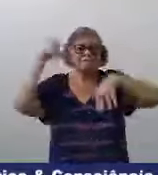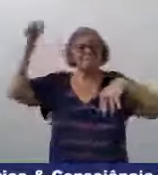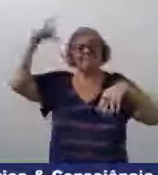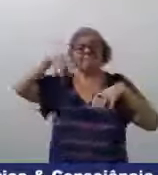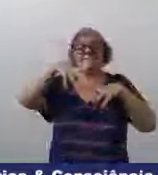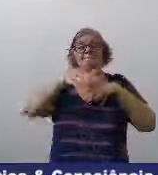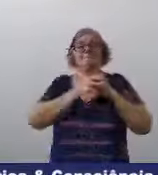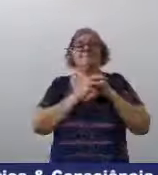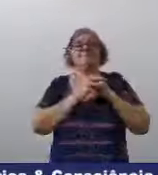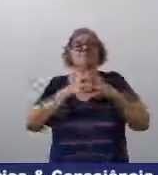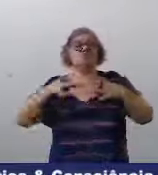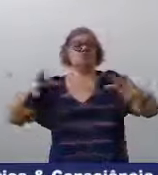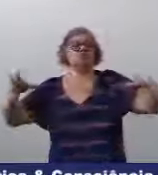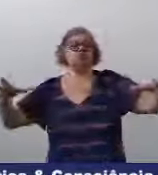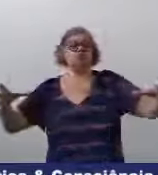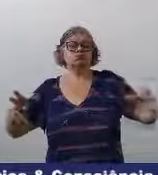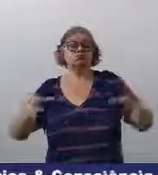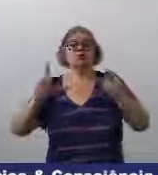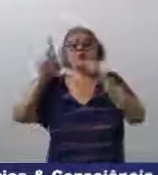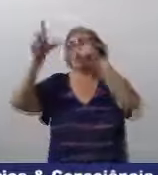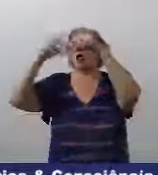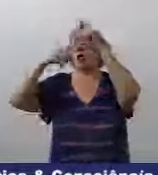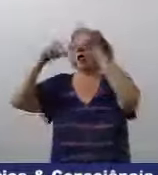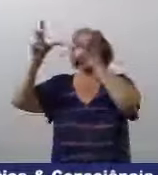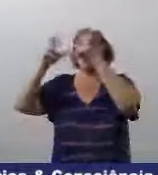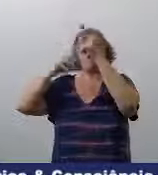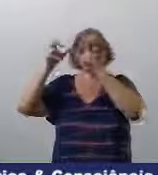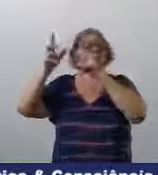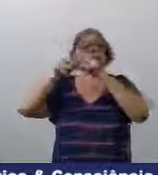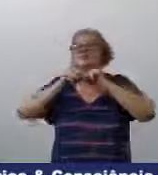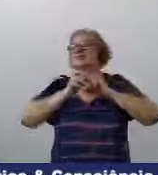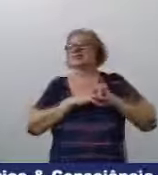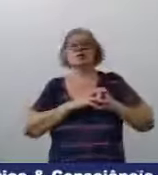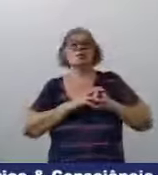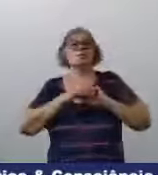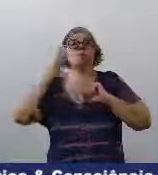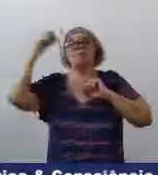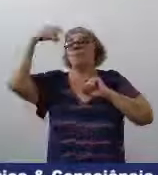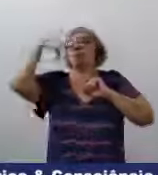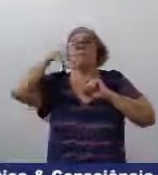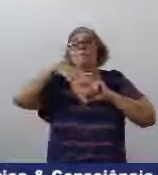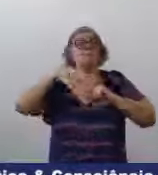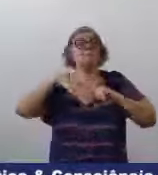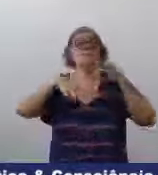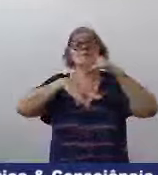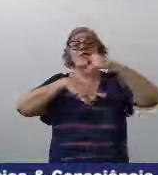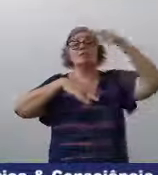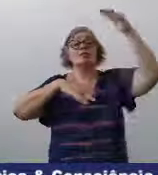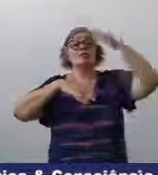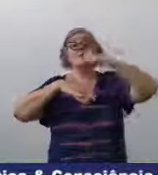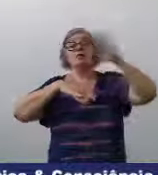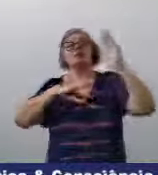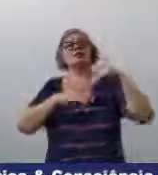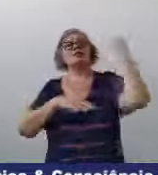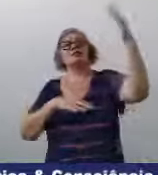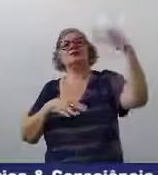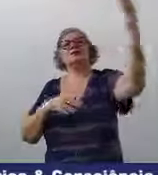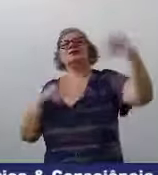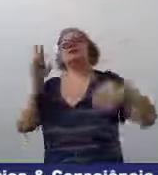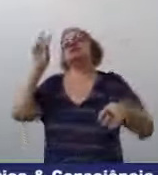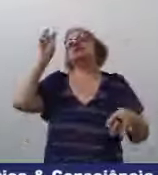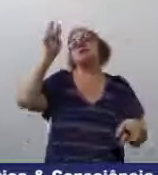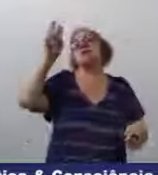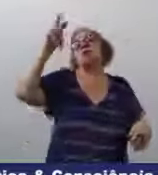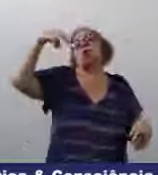todo o sistema solar e depois transformará numa anã branca. Uma estrela muito massiva, muito pequena e brilhante. Mas isso é